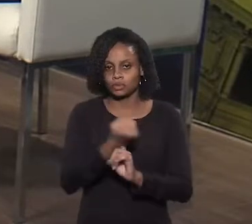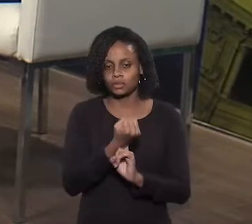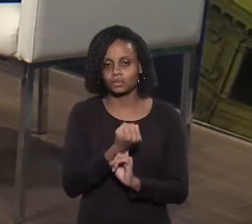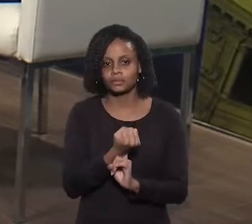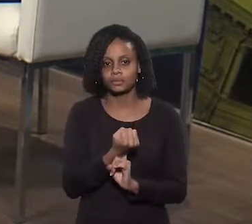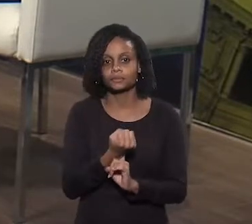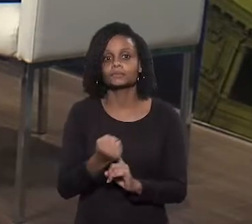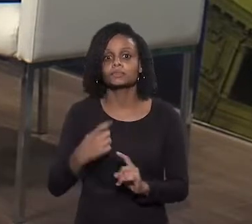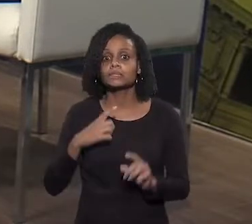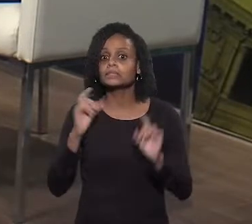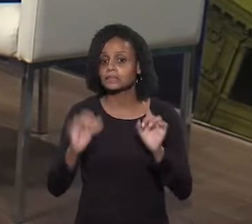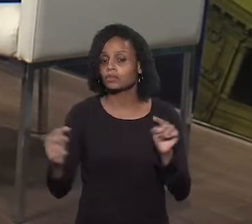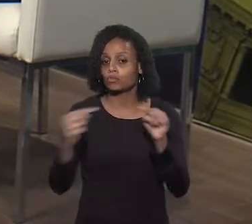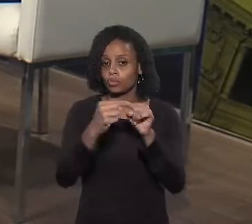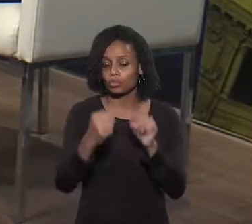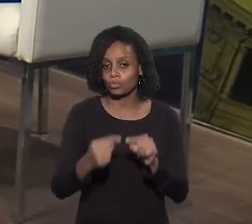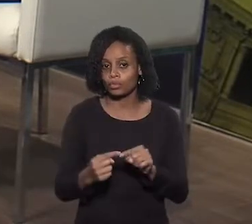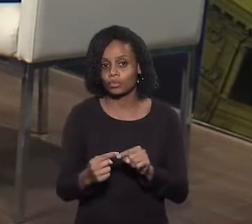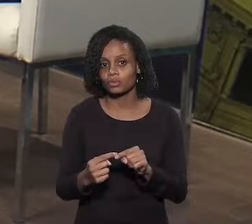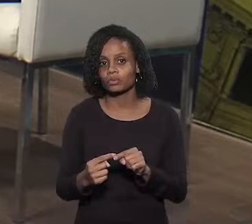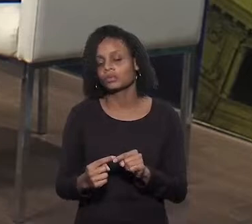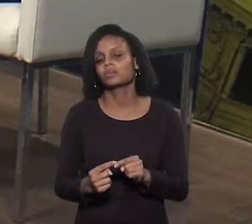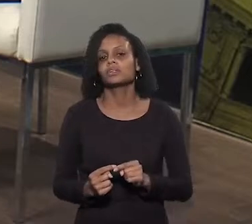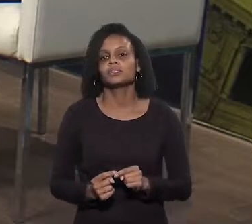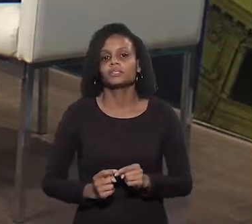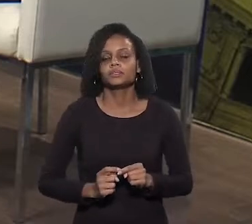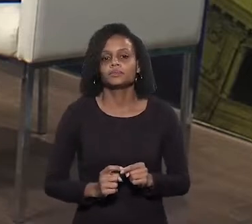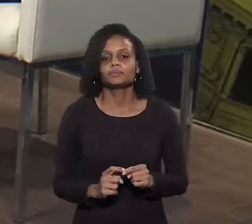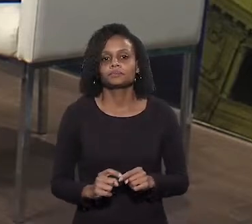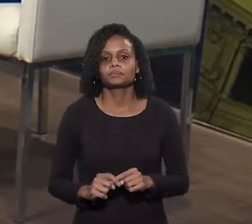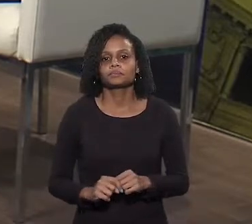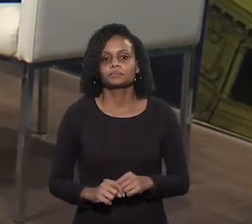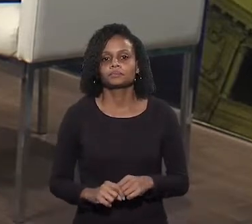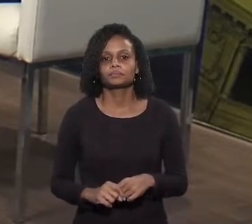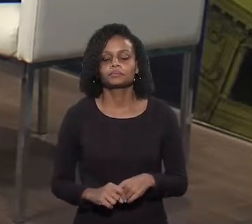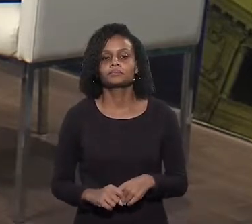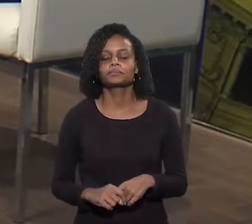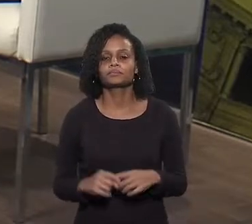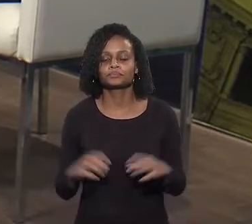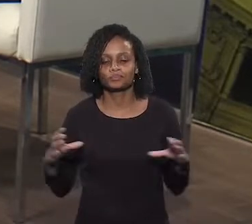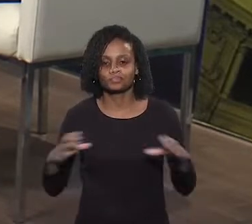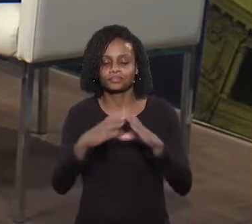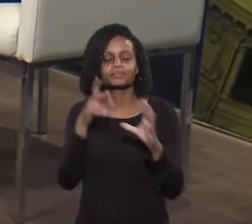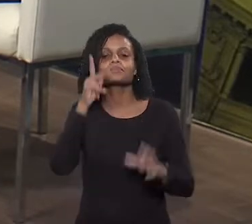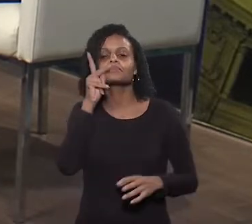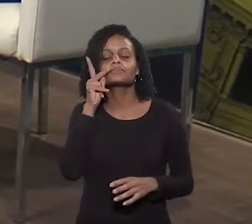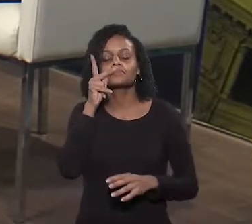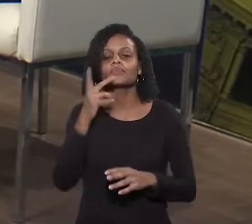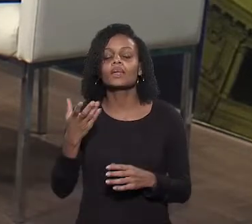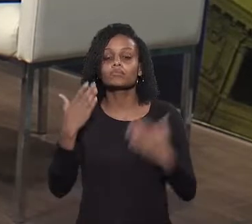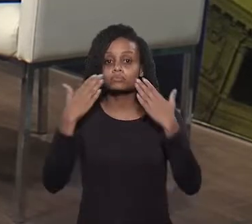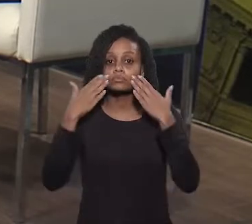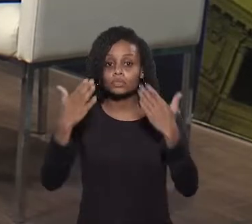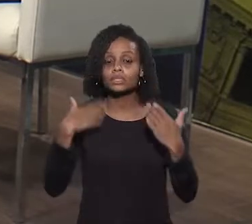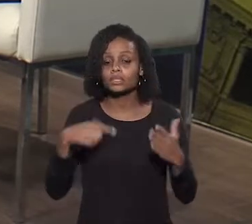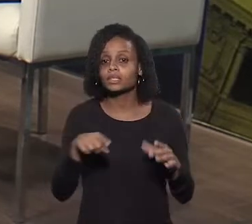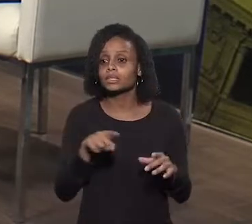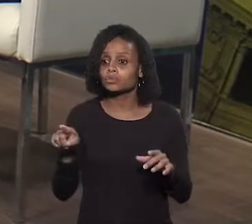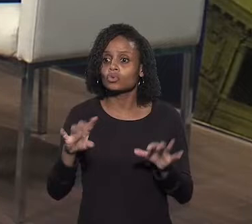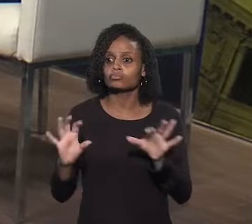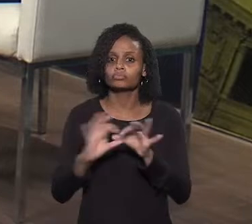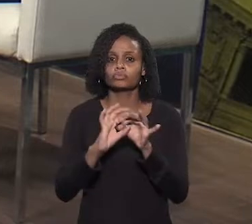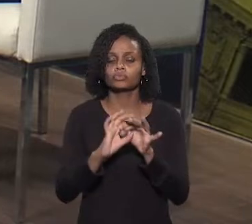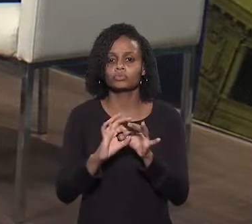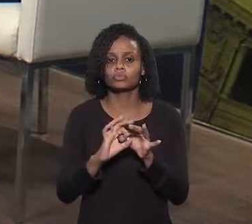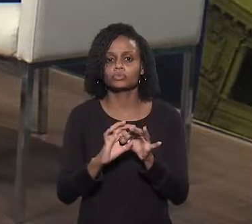que não quer que faça. Fazem então, desde 2017, não é isso? Então a frente parlamentar quer mostrar que ela faz. Primeiro,